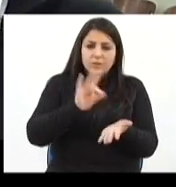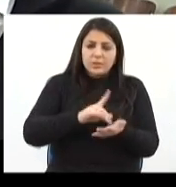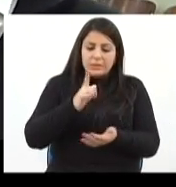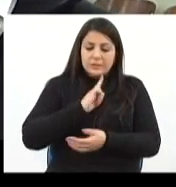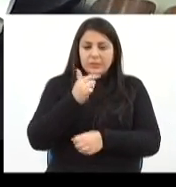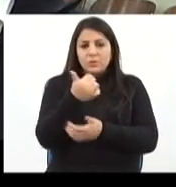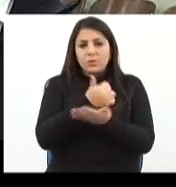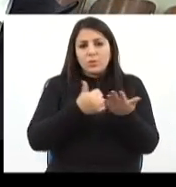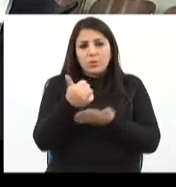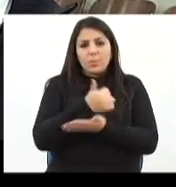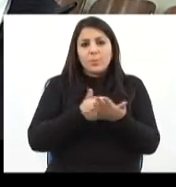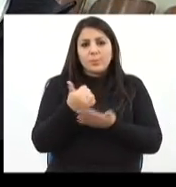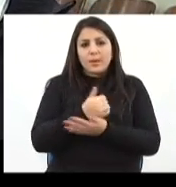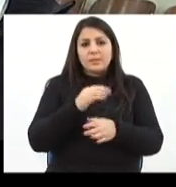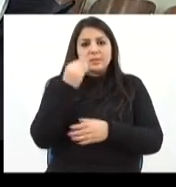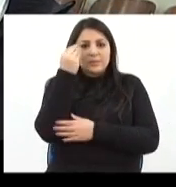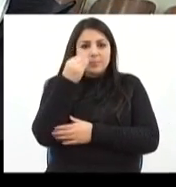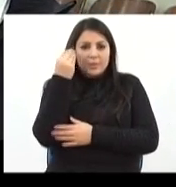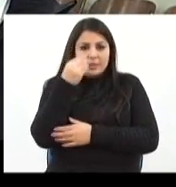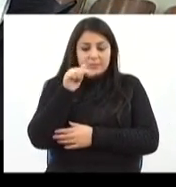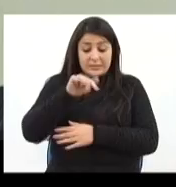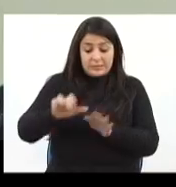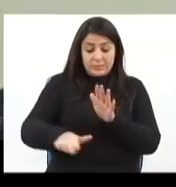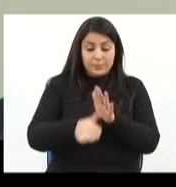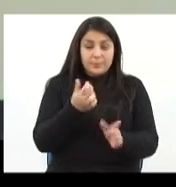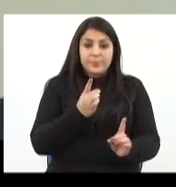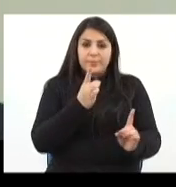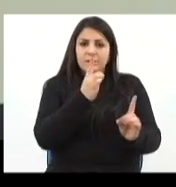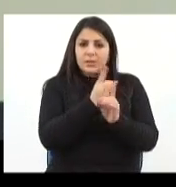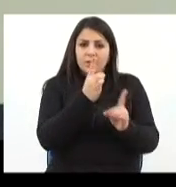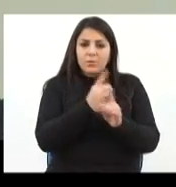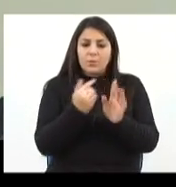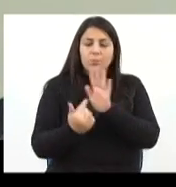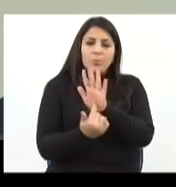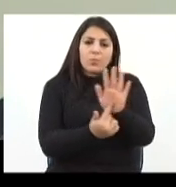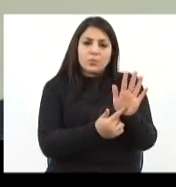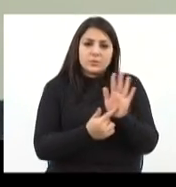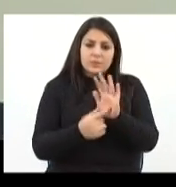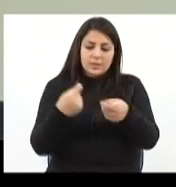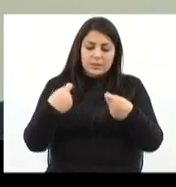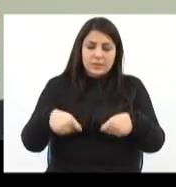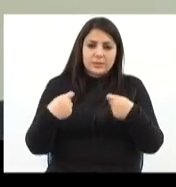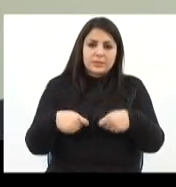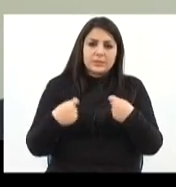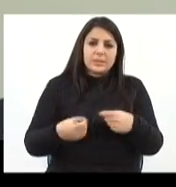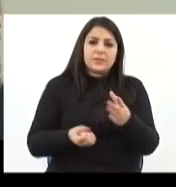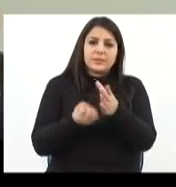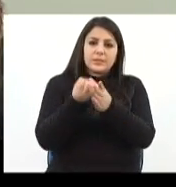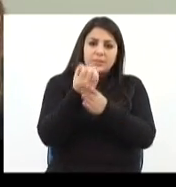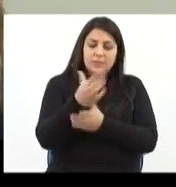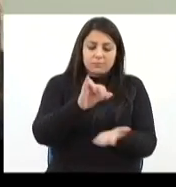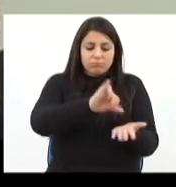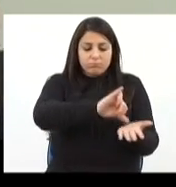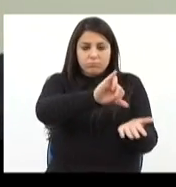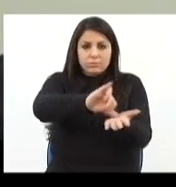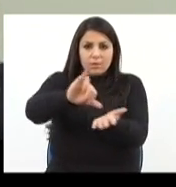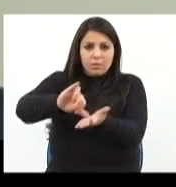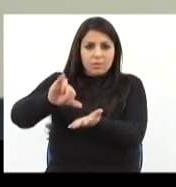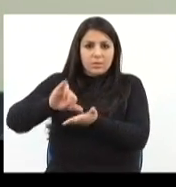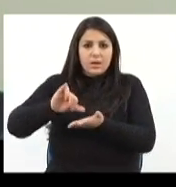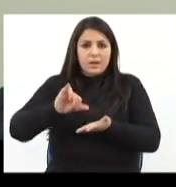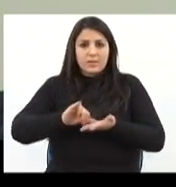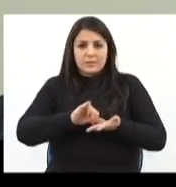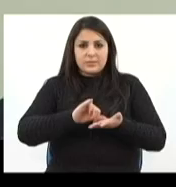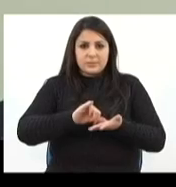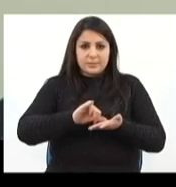ter como base essas experiências. Neste primeiro encontro foi apontada a necessidade da criação de centrais